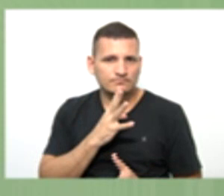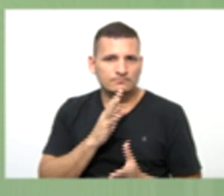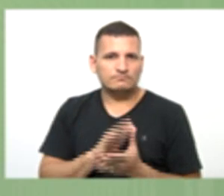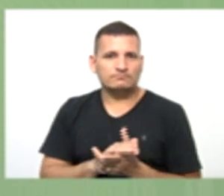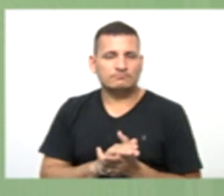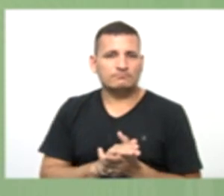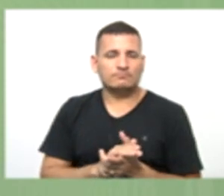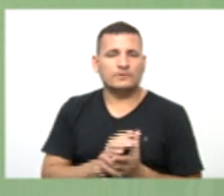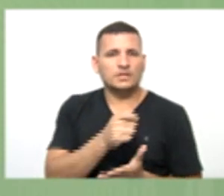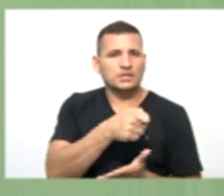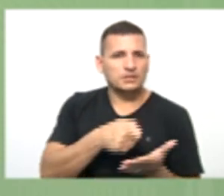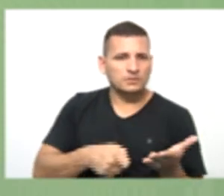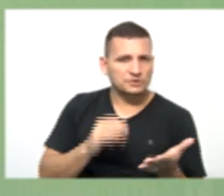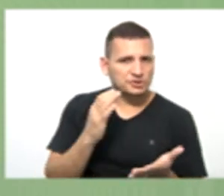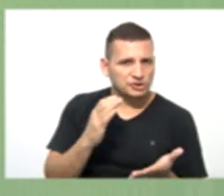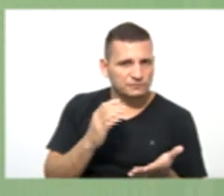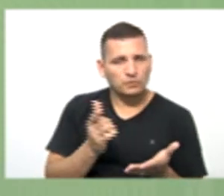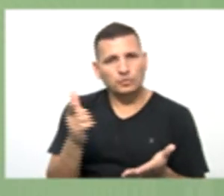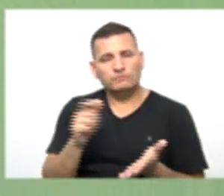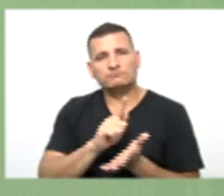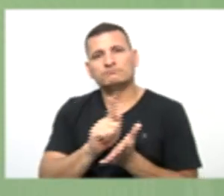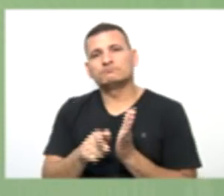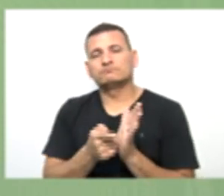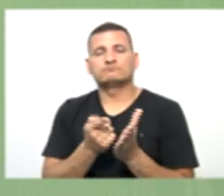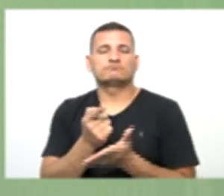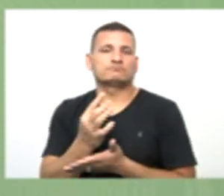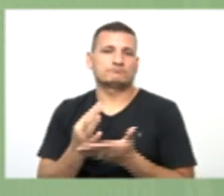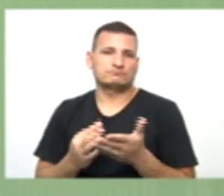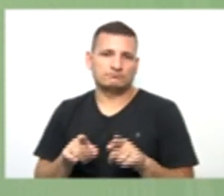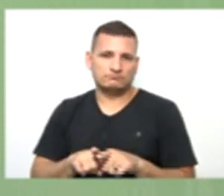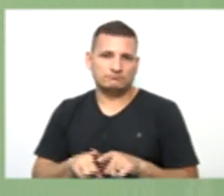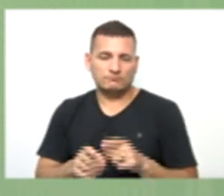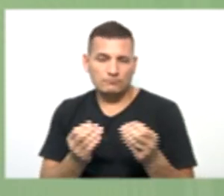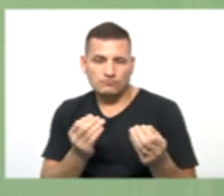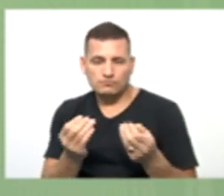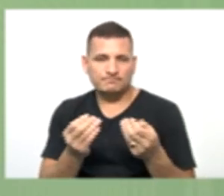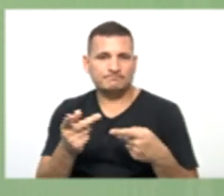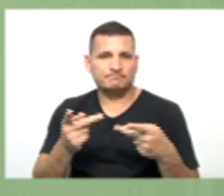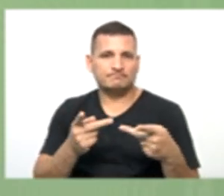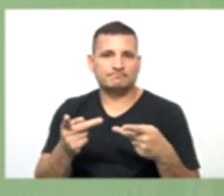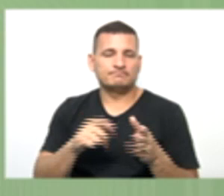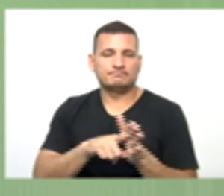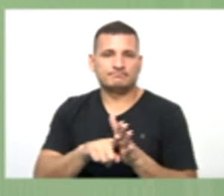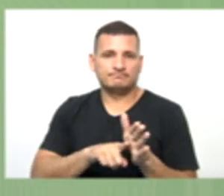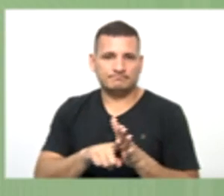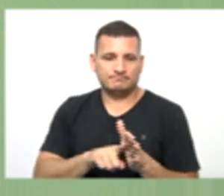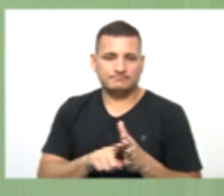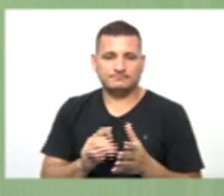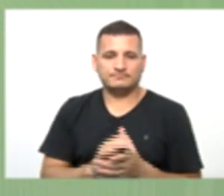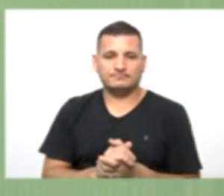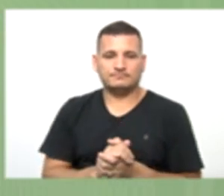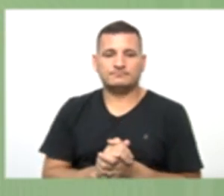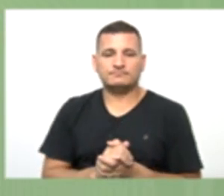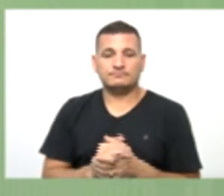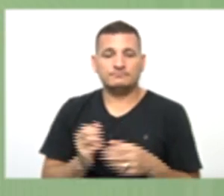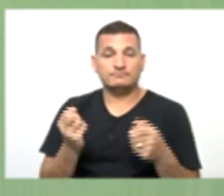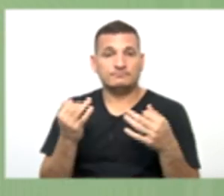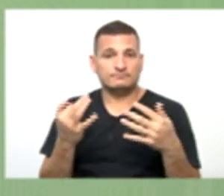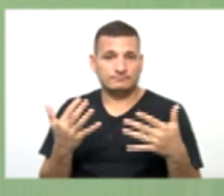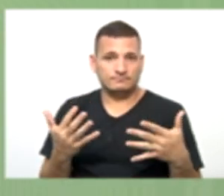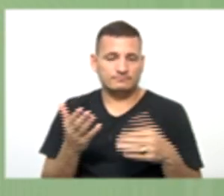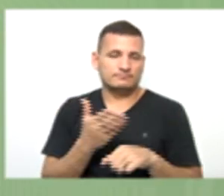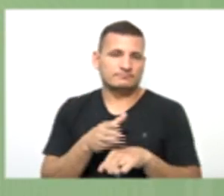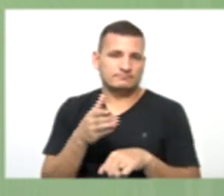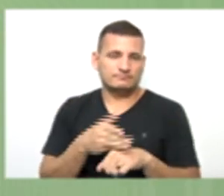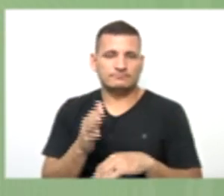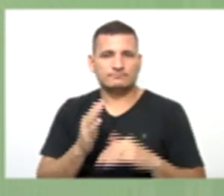redação científica de outros gêneros textuais por meio do projeto de pesquisa e explicar a prática